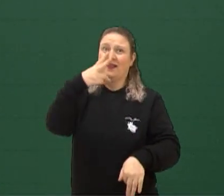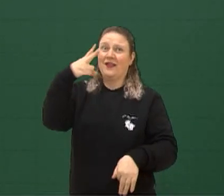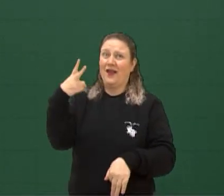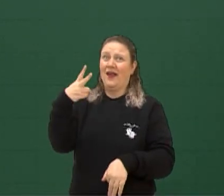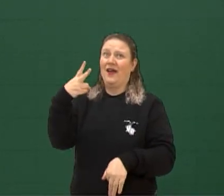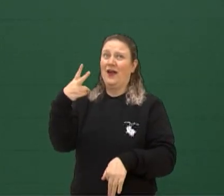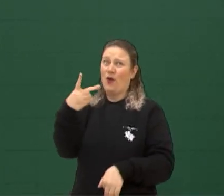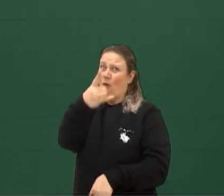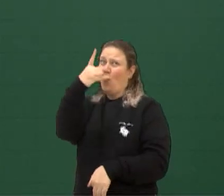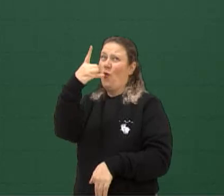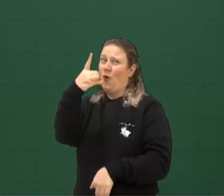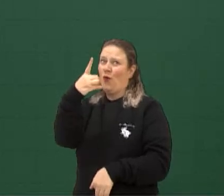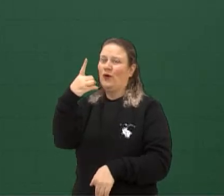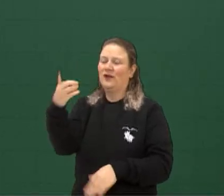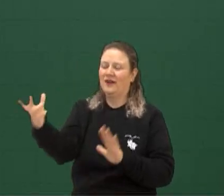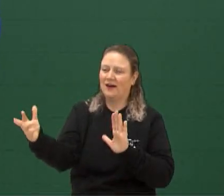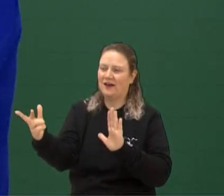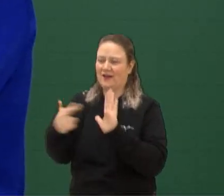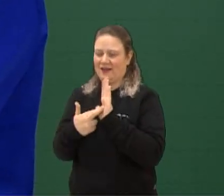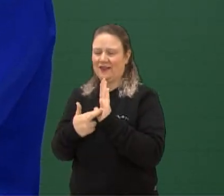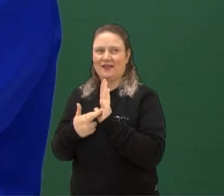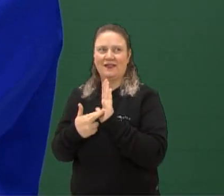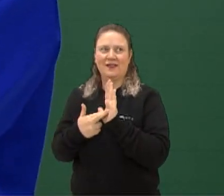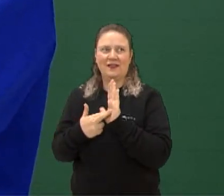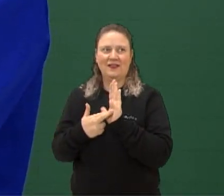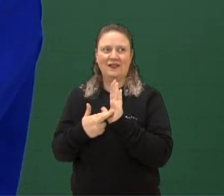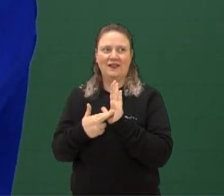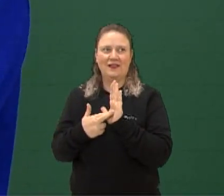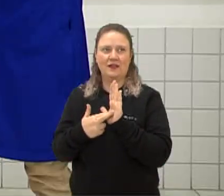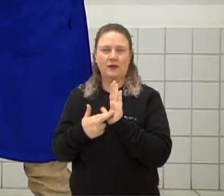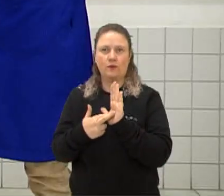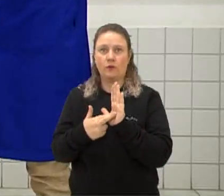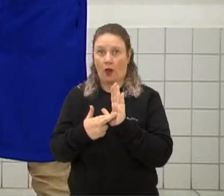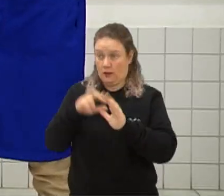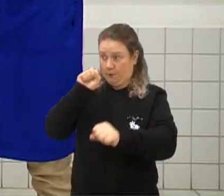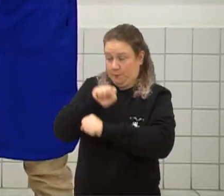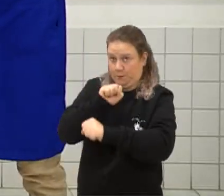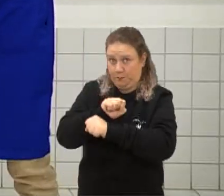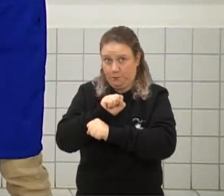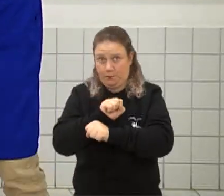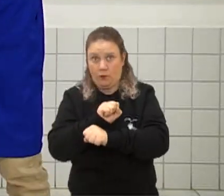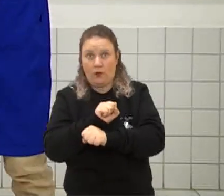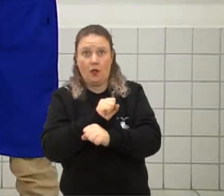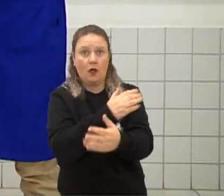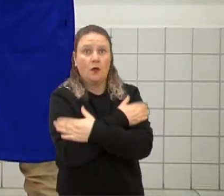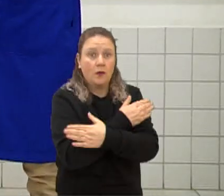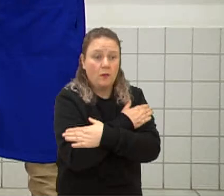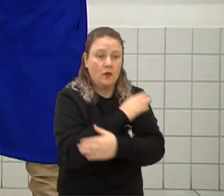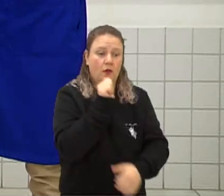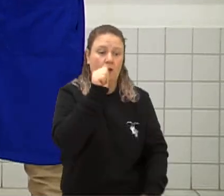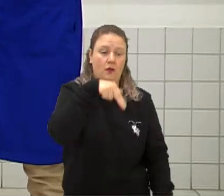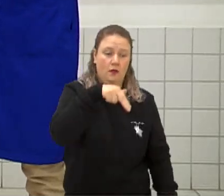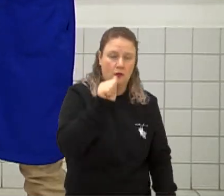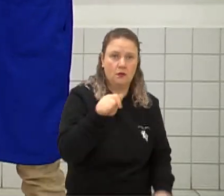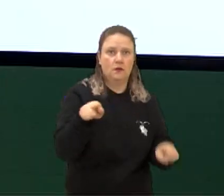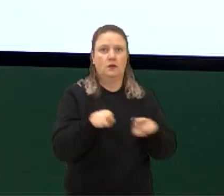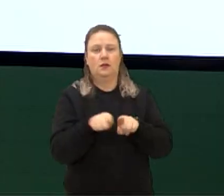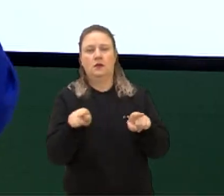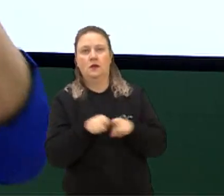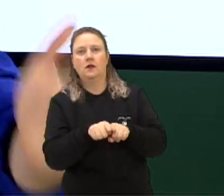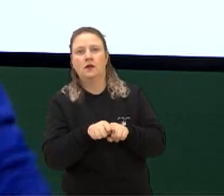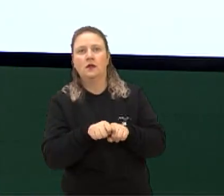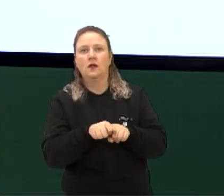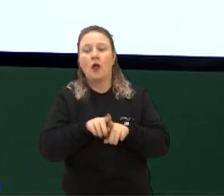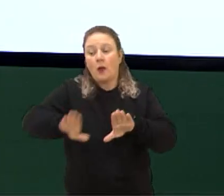só o resultado. Vamos esperar ver se aparece aqui para mim. Professor, ó, enquanto isso, deixa eu mandar um abraço aqui para Ana Batista, mandar um abraço pro pessoal